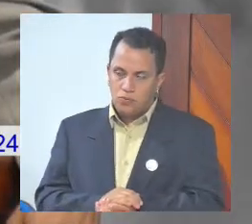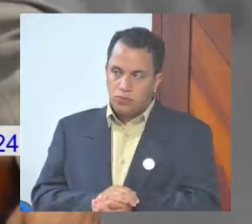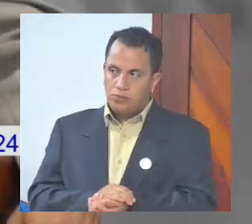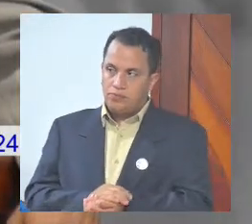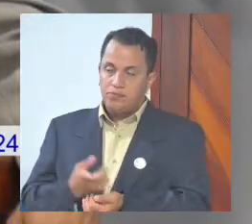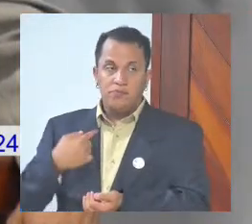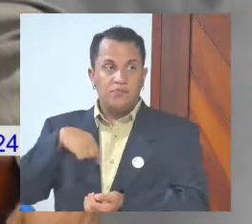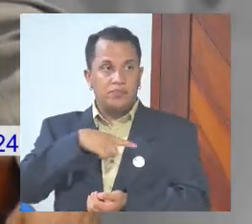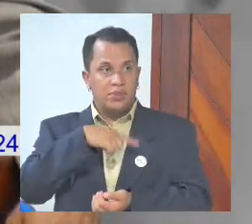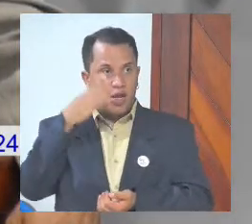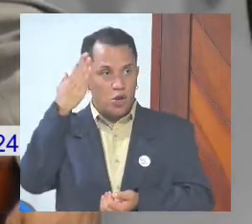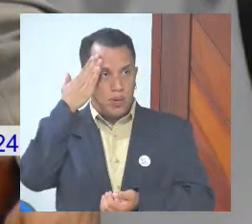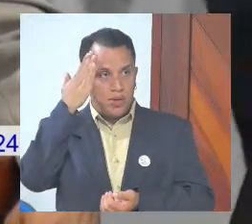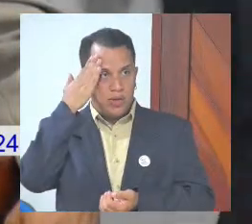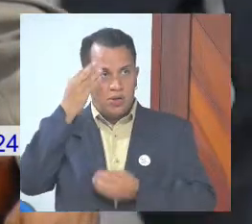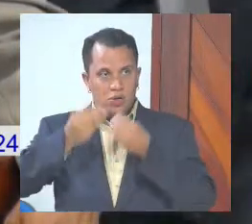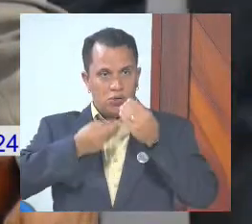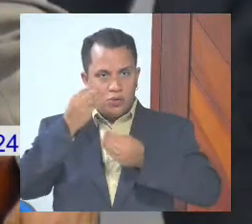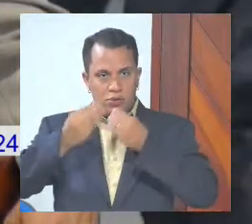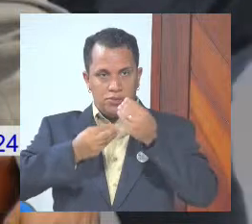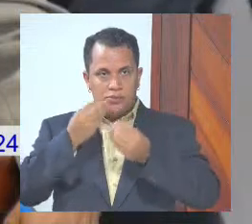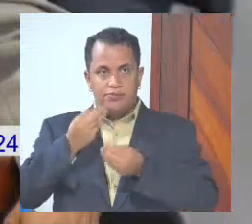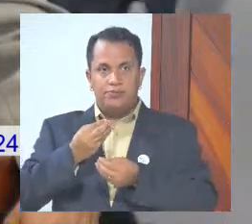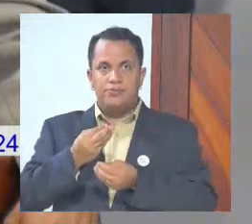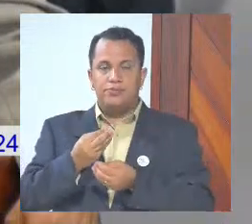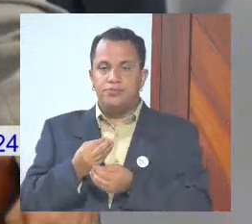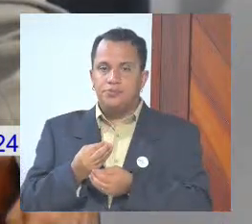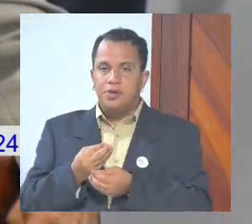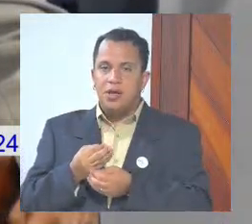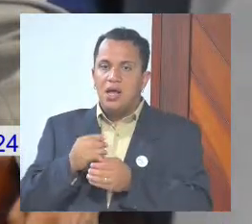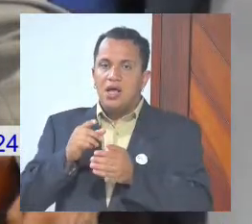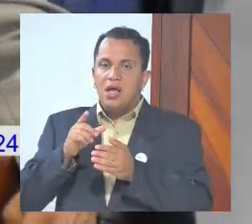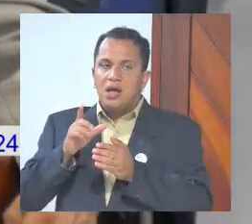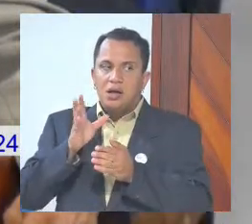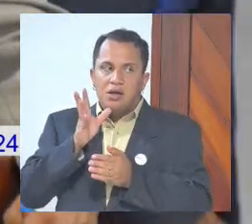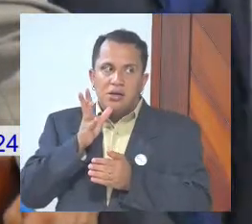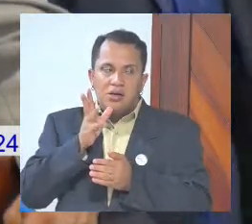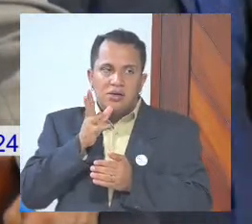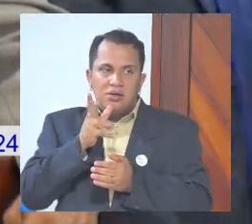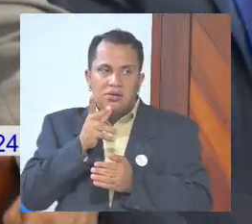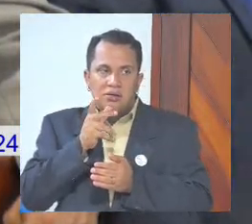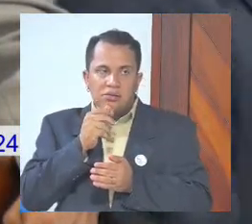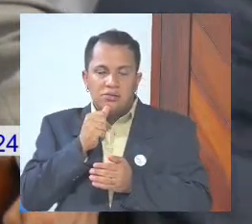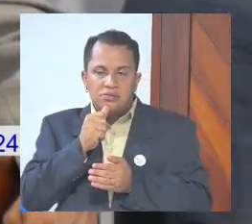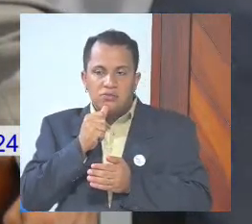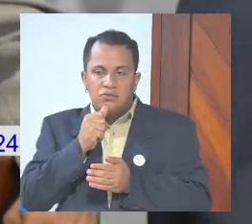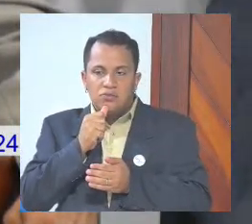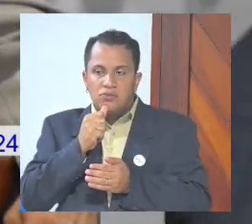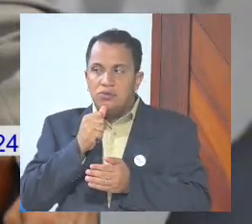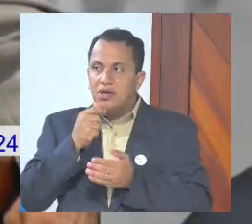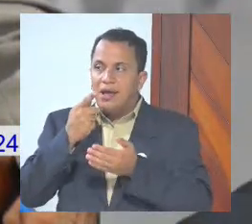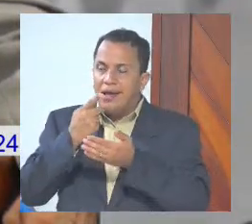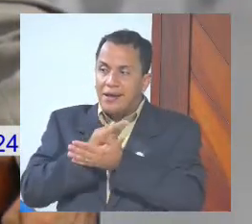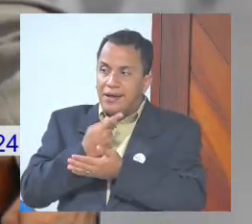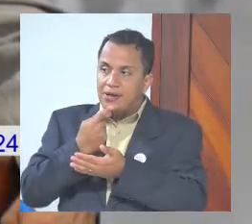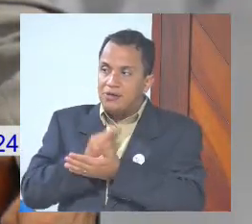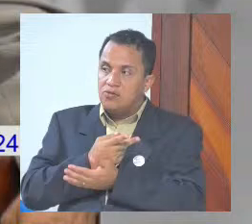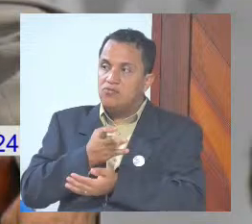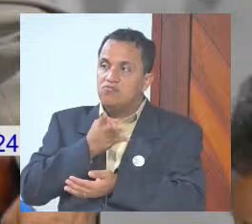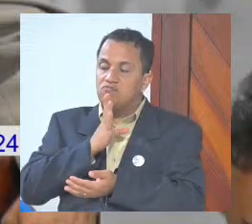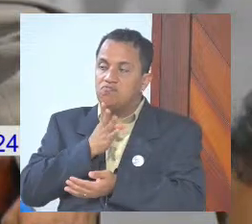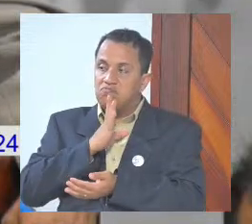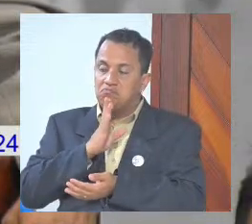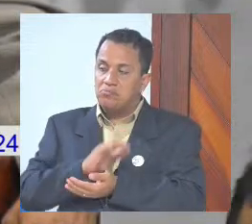A gente entende da forma que está sendo aleijada a educação do município de Pinheiro. A gente entende isso e